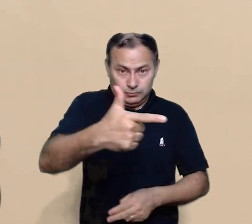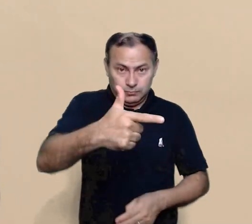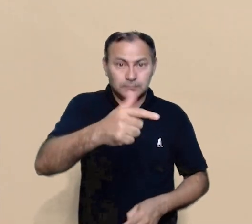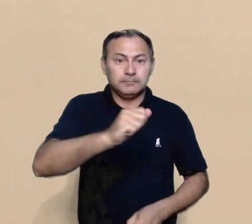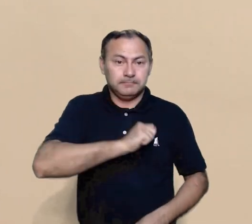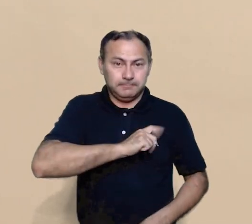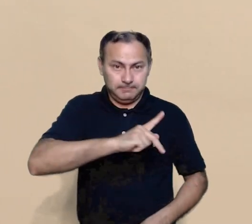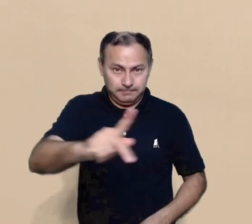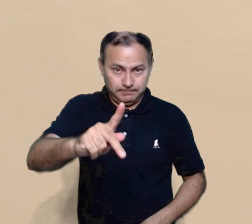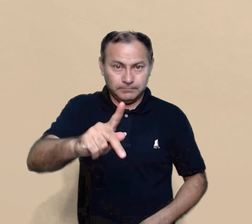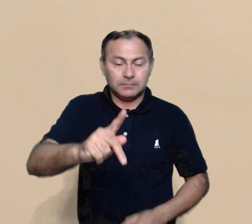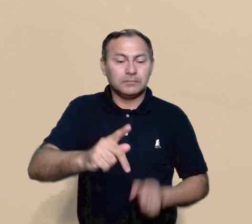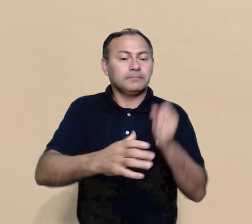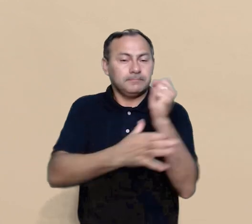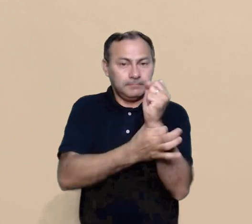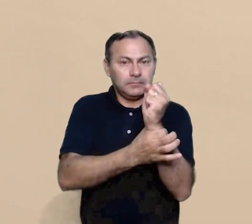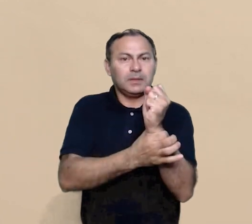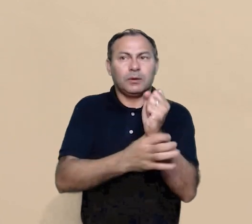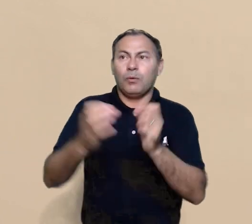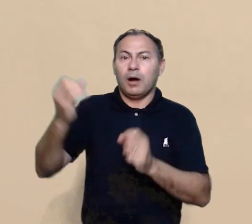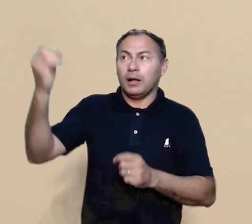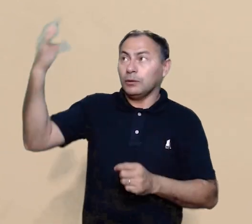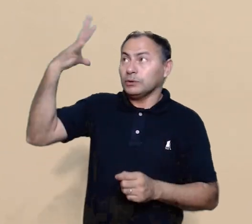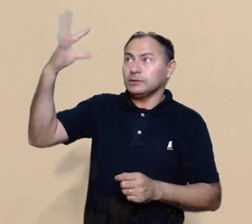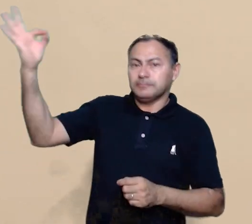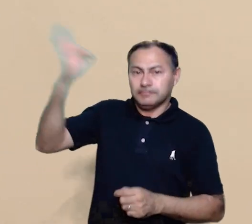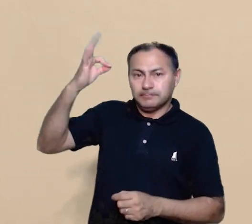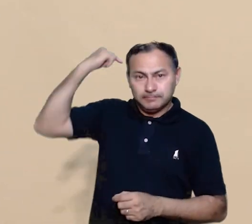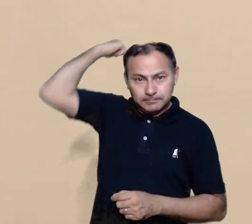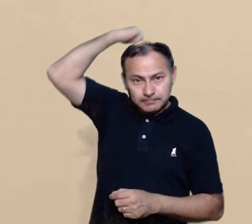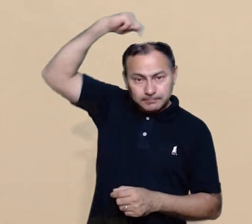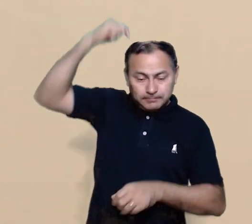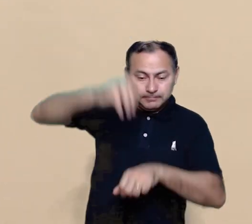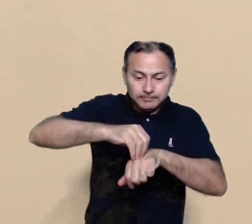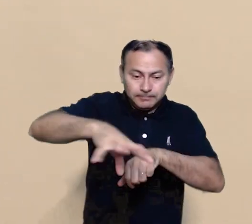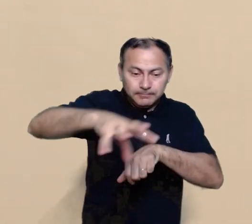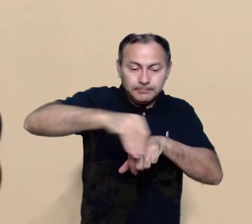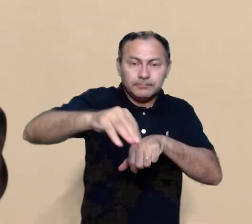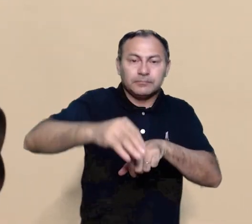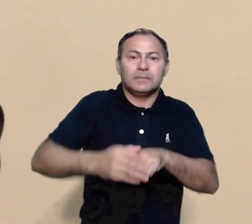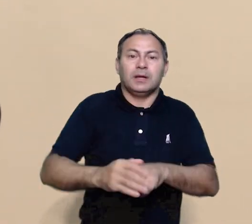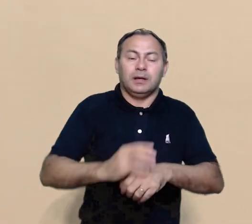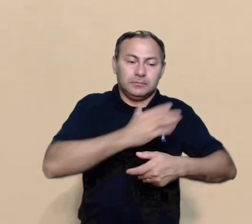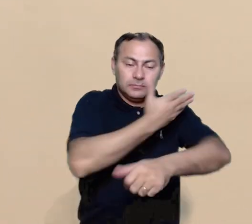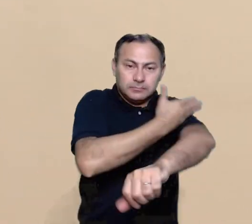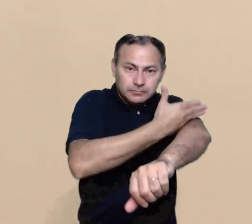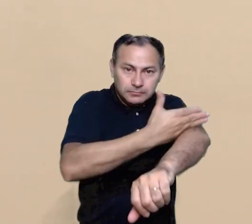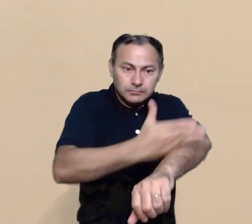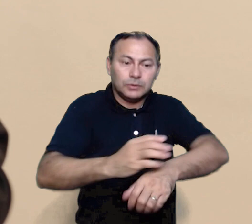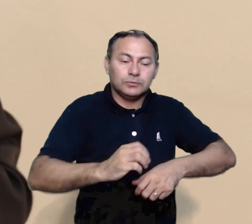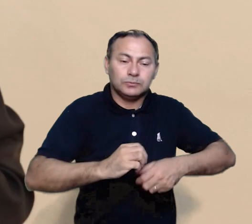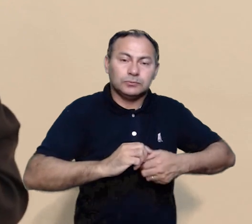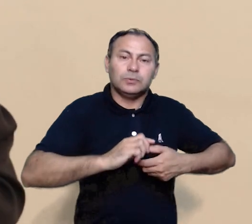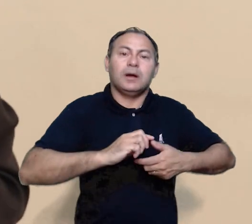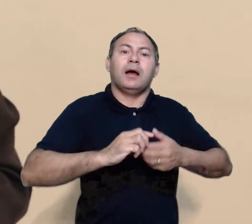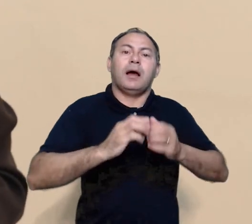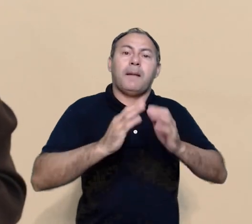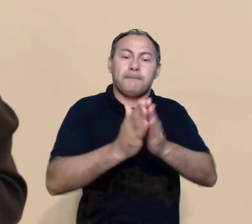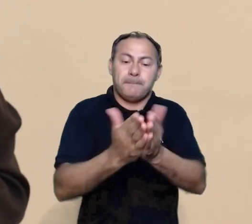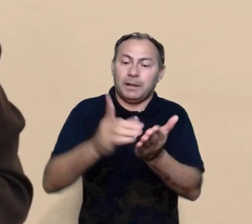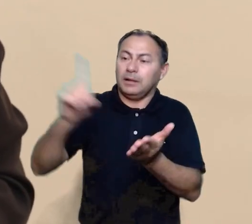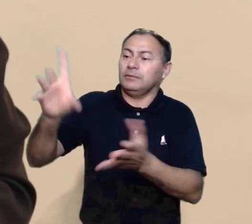os 12 apóstolos garantiam com a luz do espírito santo a transmissão ou seja a grande tradição da palavra de